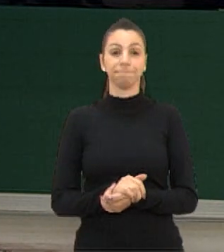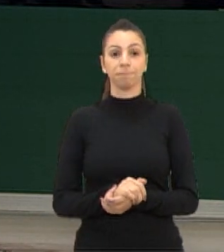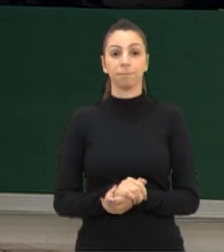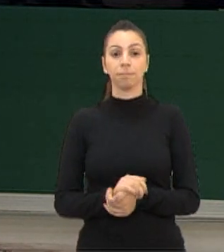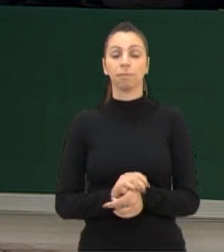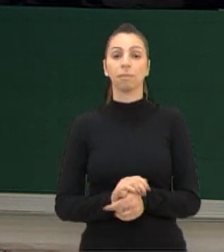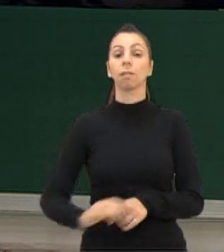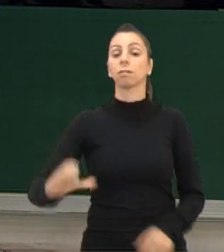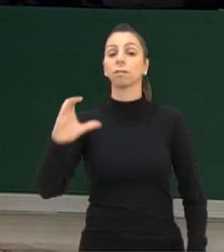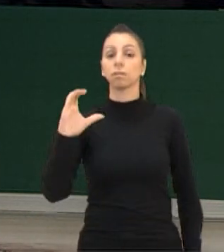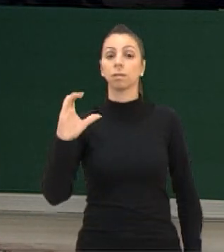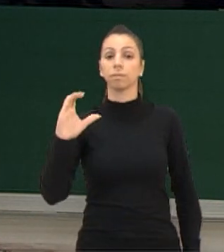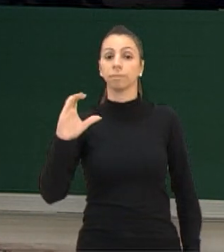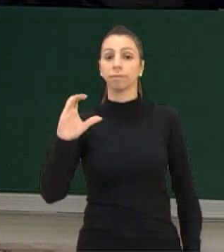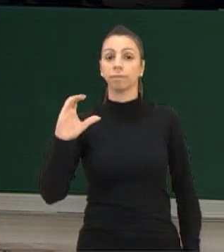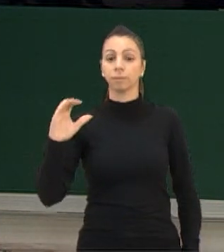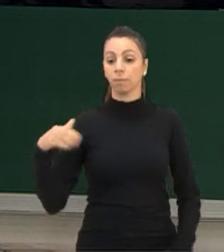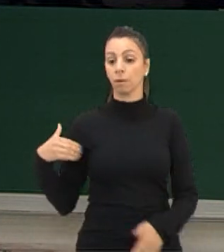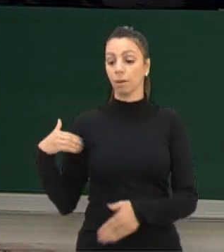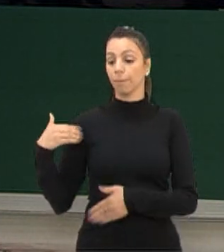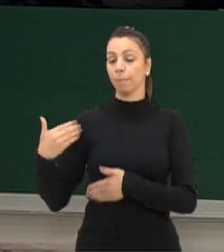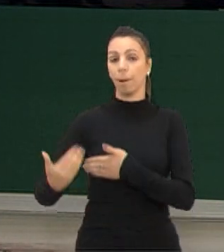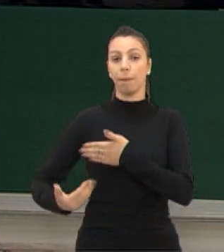C. É um processo que aprendemos na